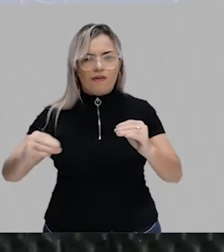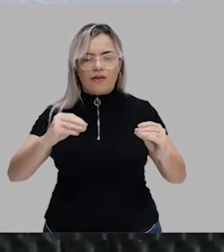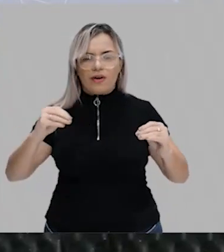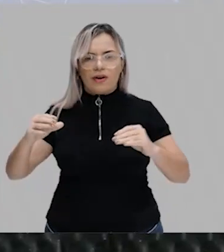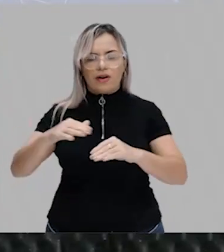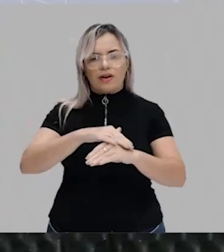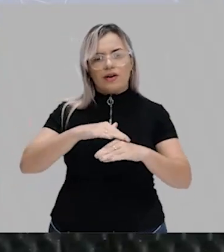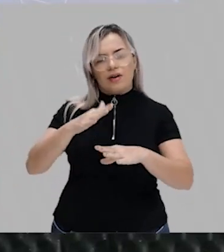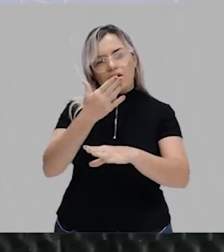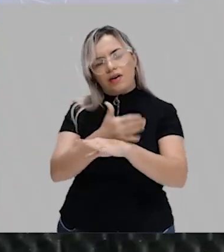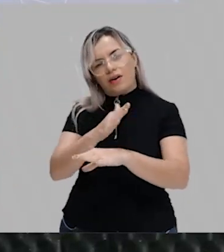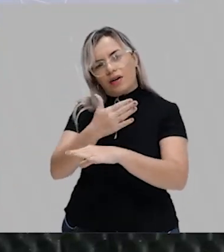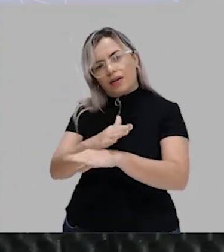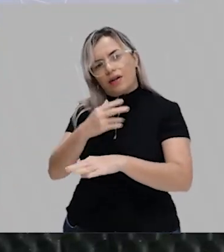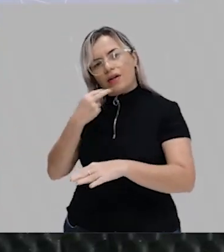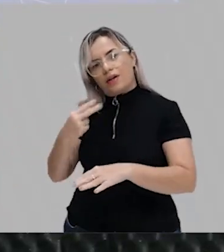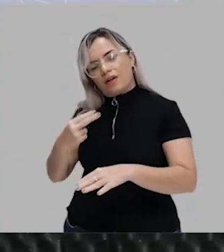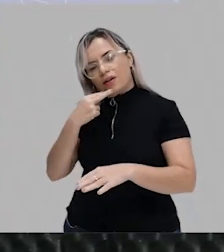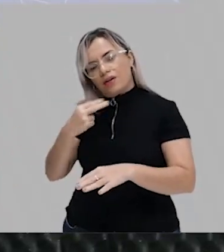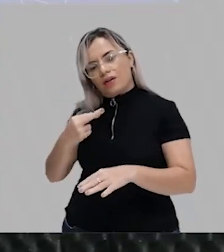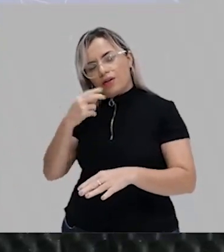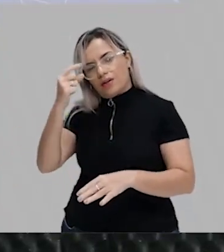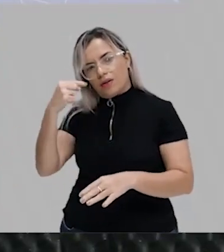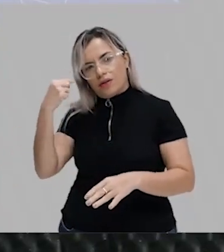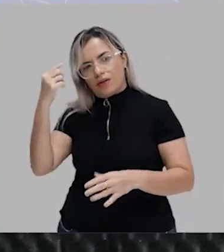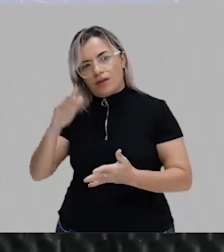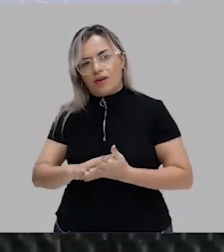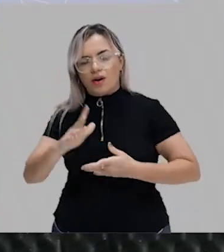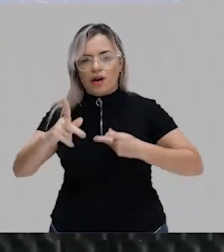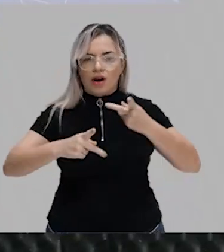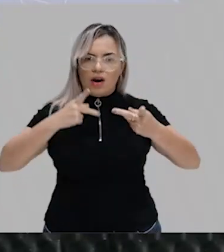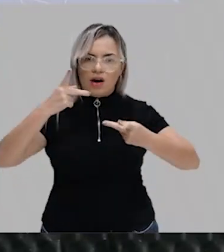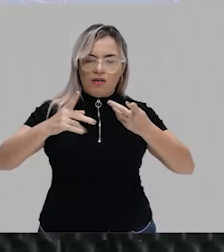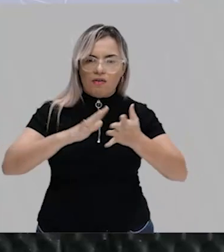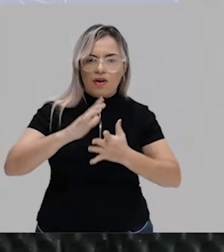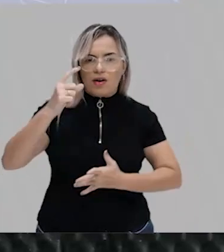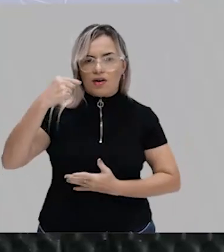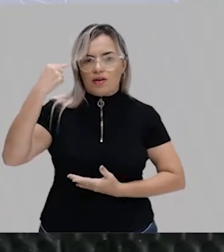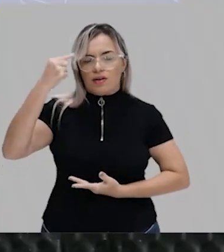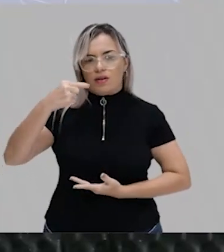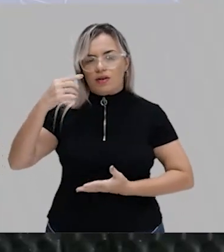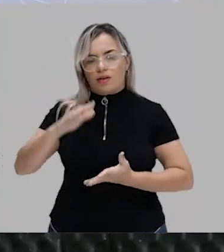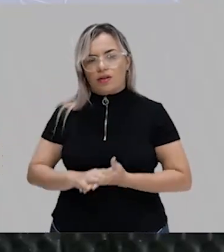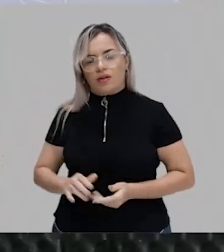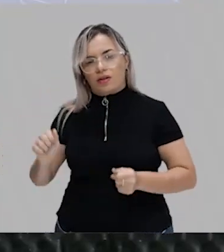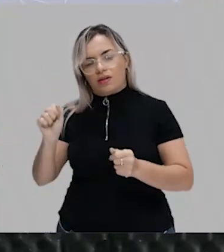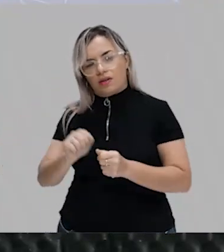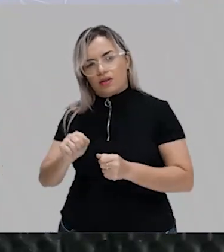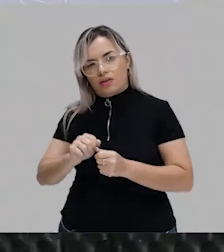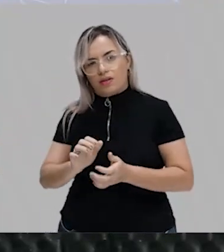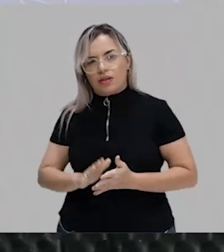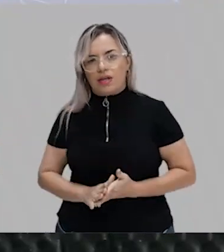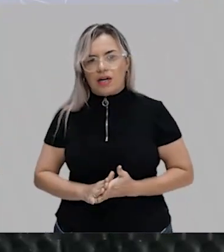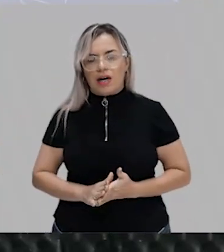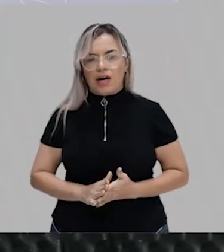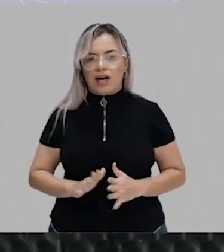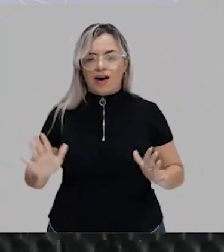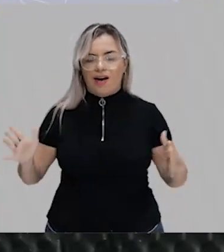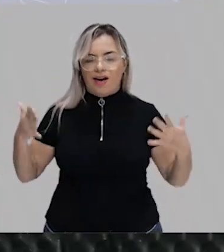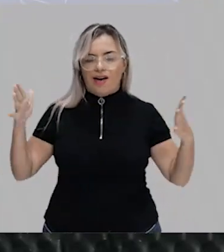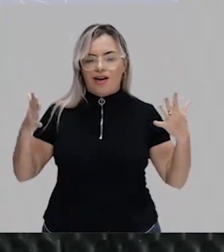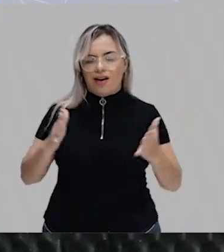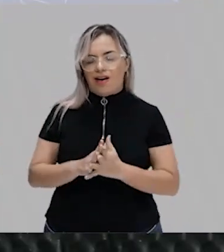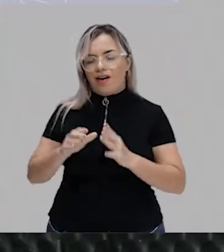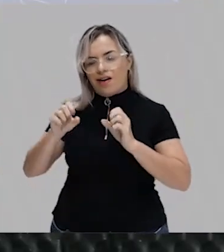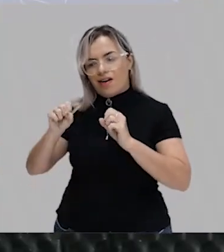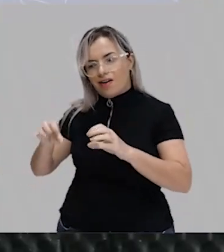você treina o teu idioma, tá? Você treina a fala em espanhol, você faz de maneira divertida, você ensina o